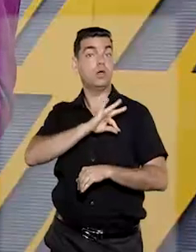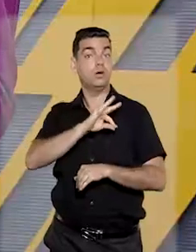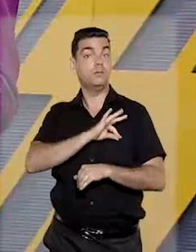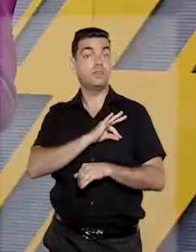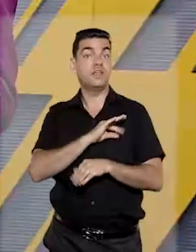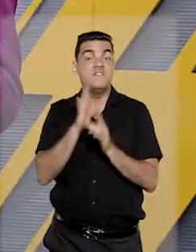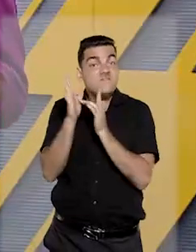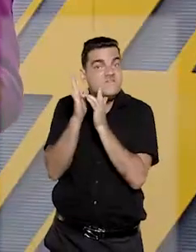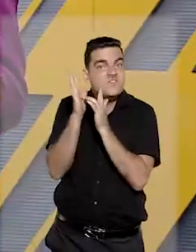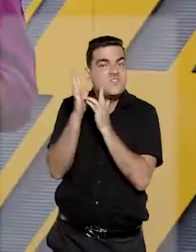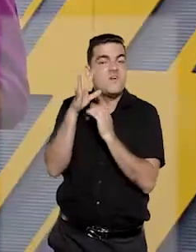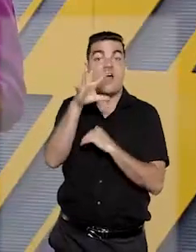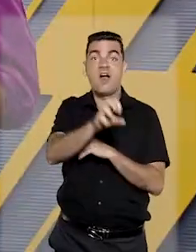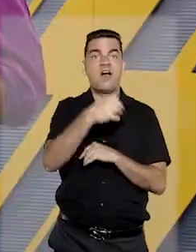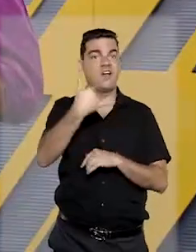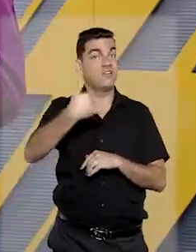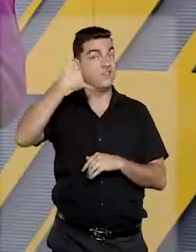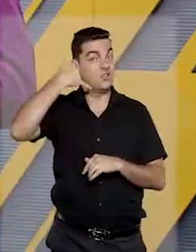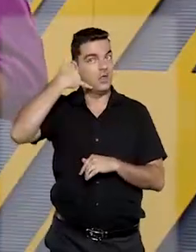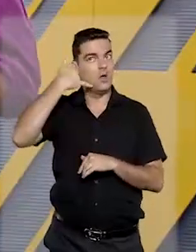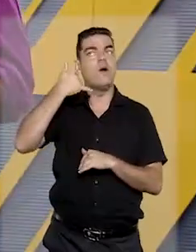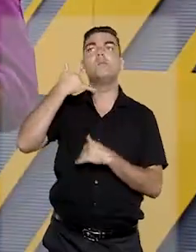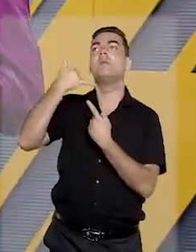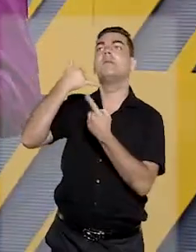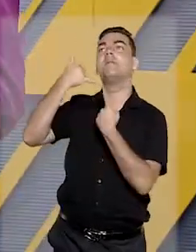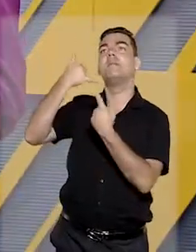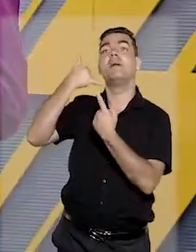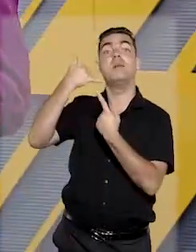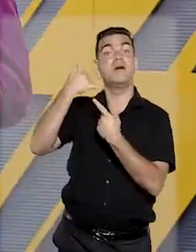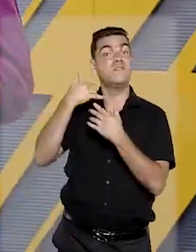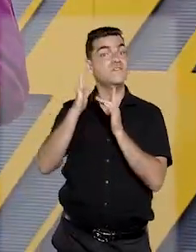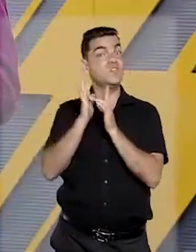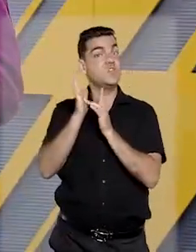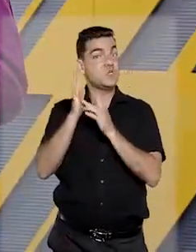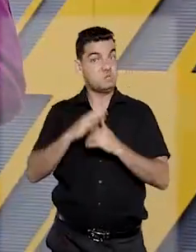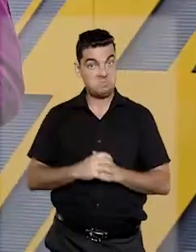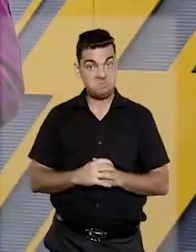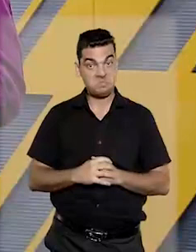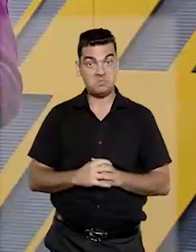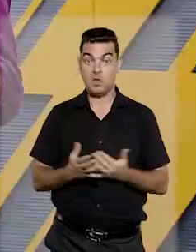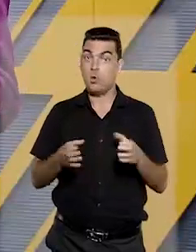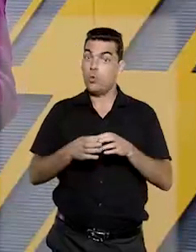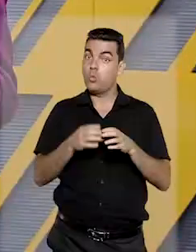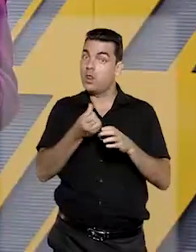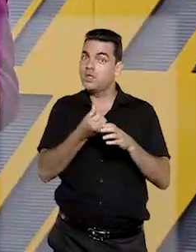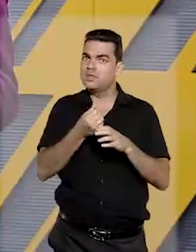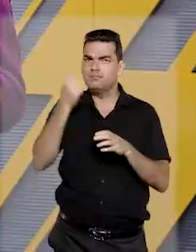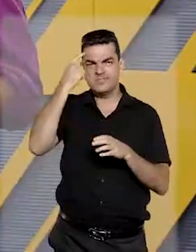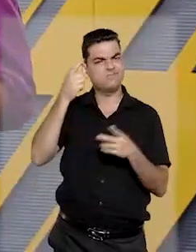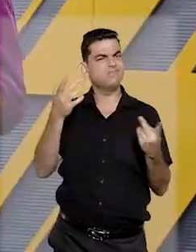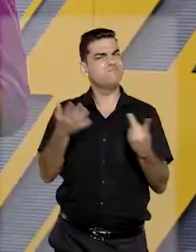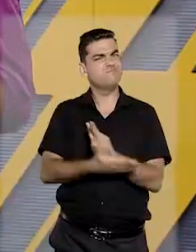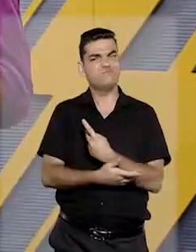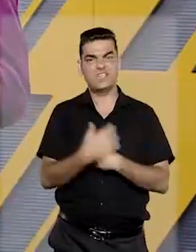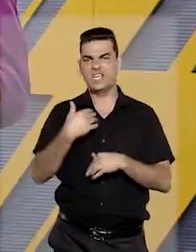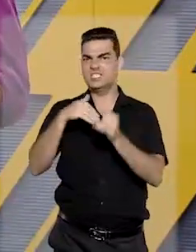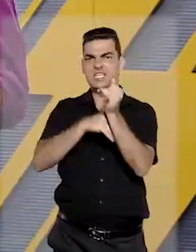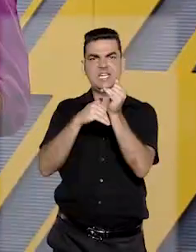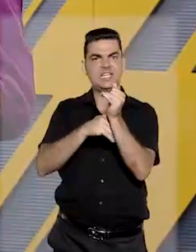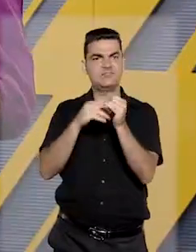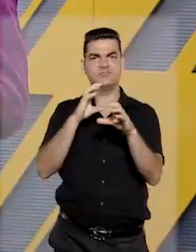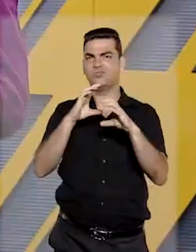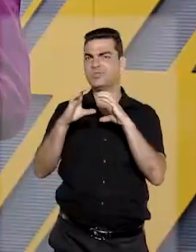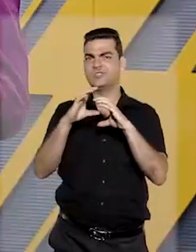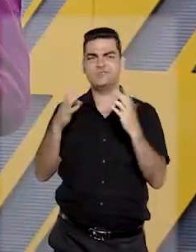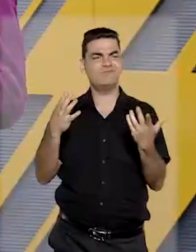se passou por ele ao atender seu celular durante a abordagem. O colegiado entendeu que houve violação do sigilo das